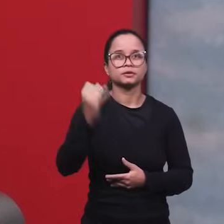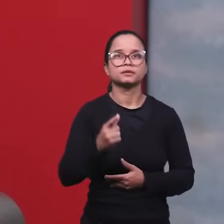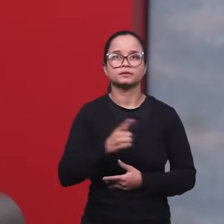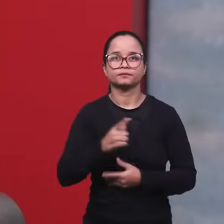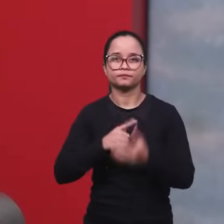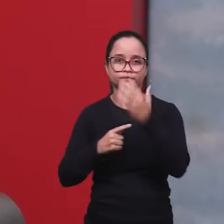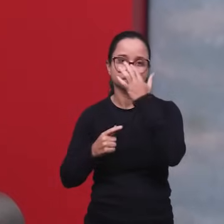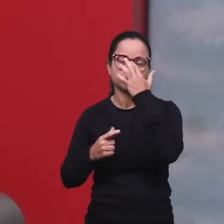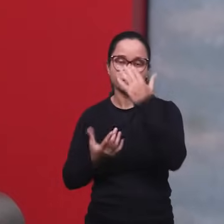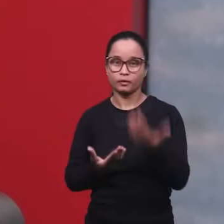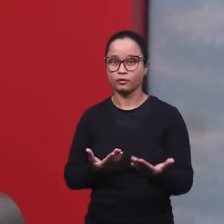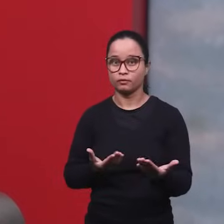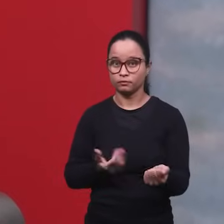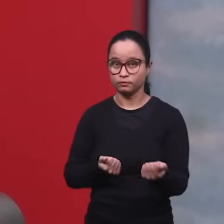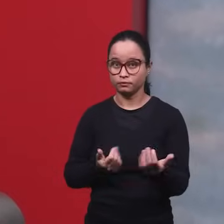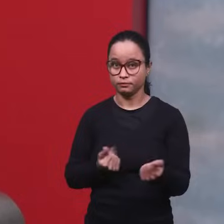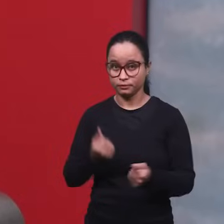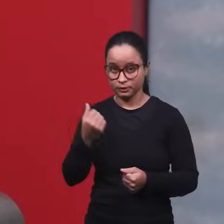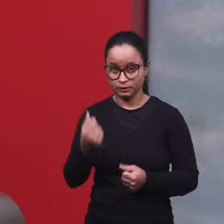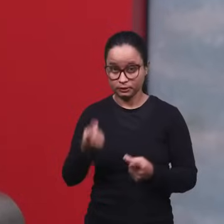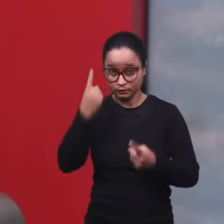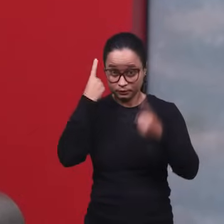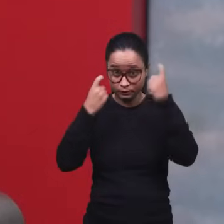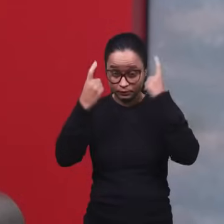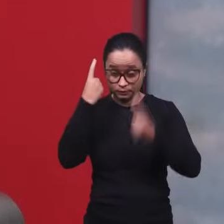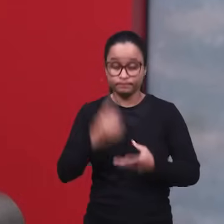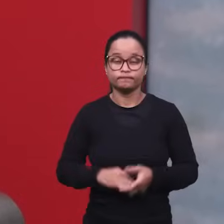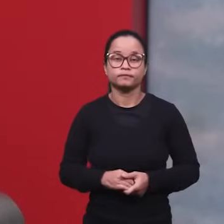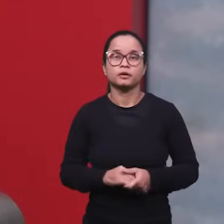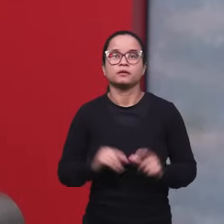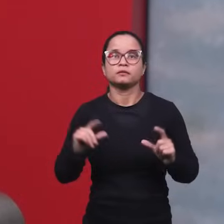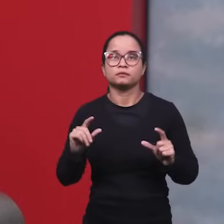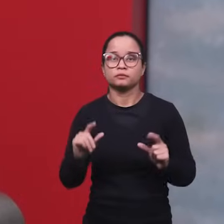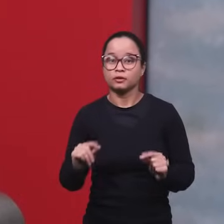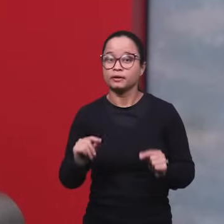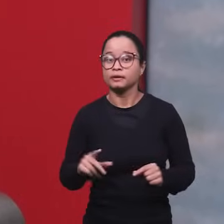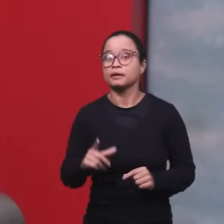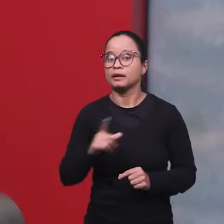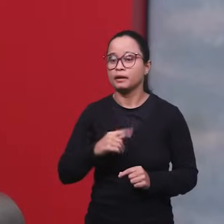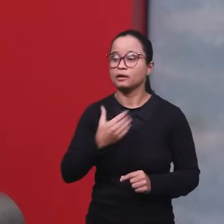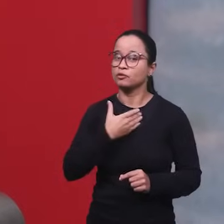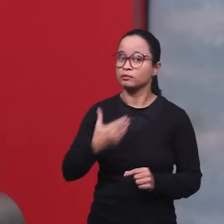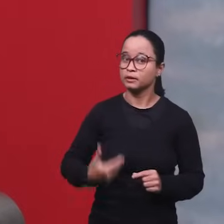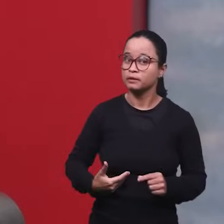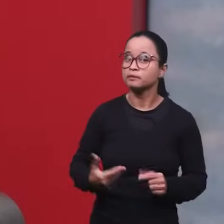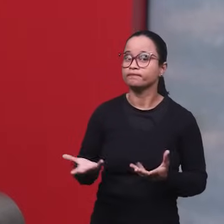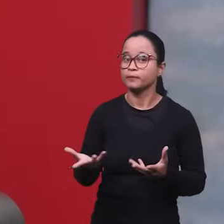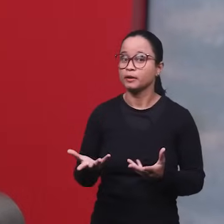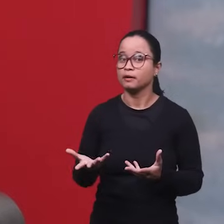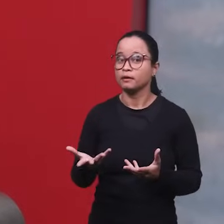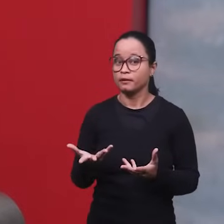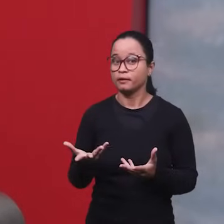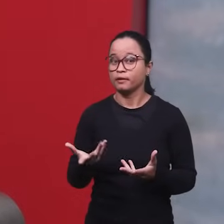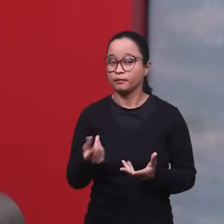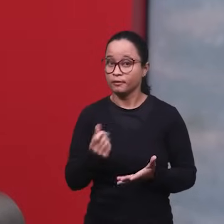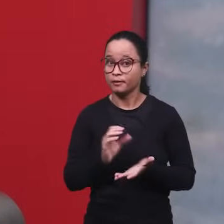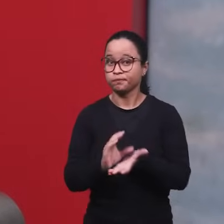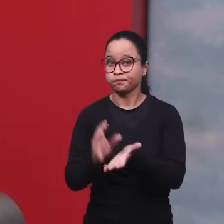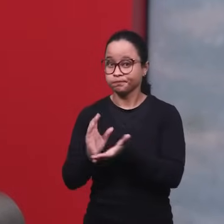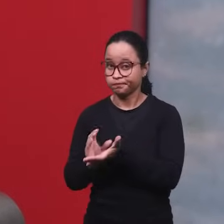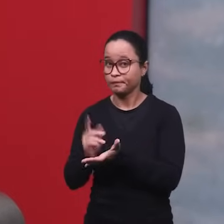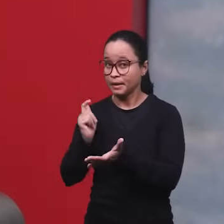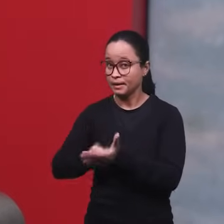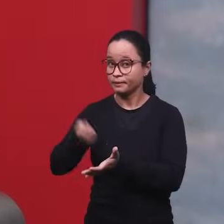desde jovens, se preocuparem com as contribuições previdenciárias, para vocês se prepararem para a